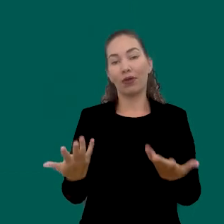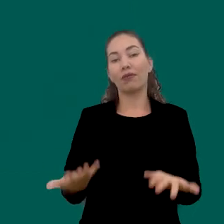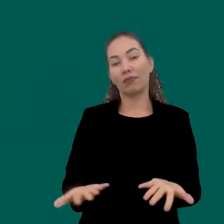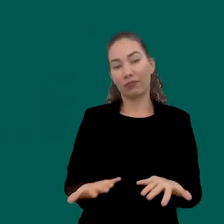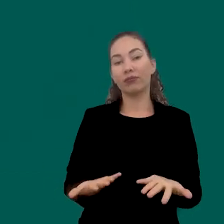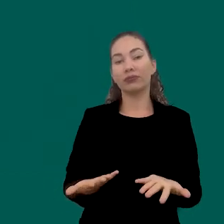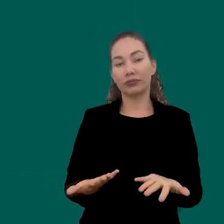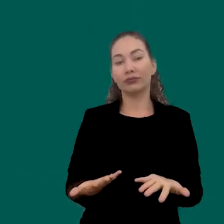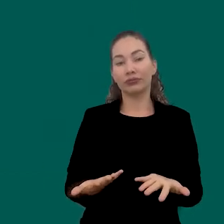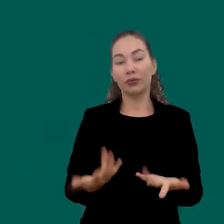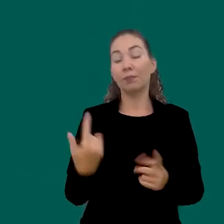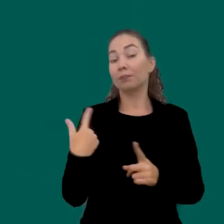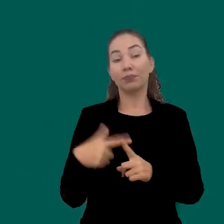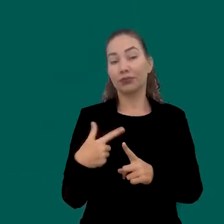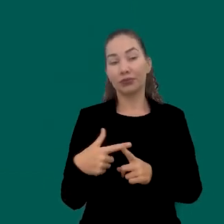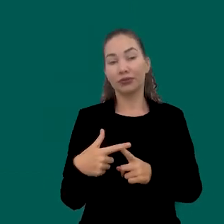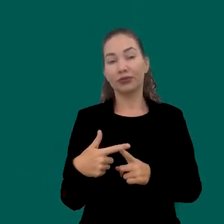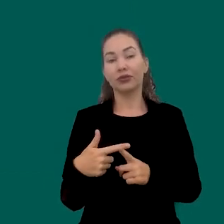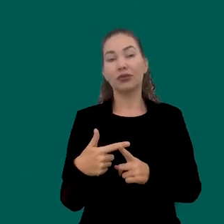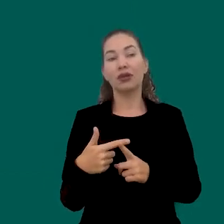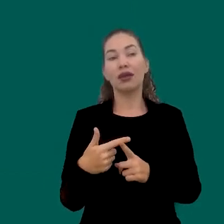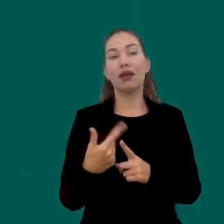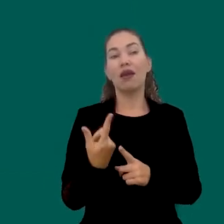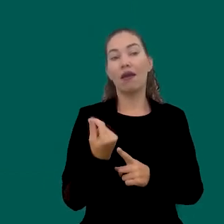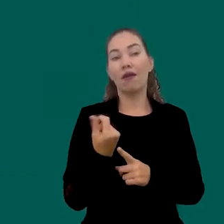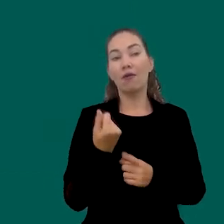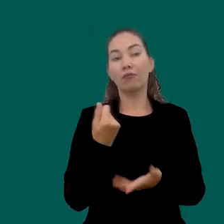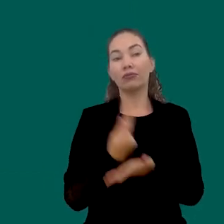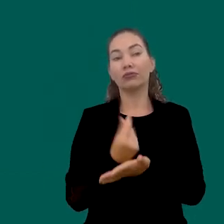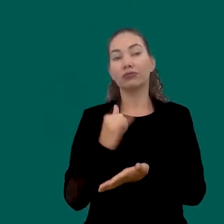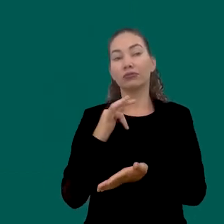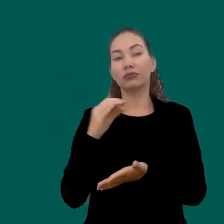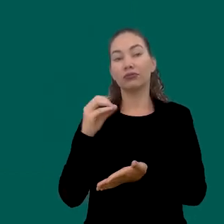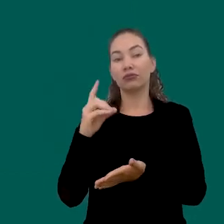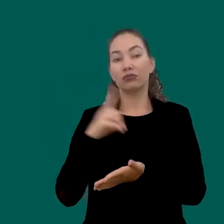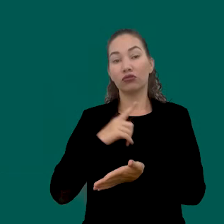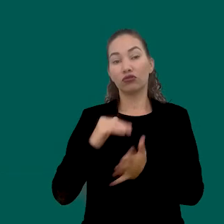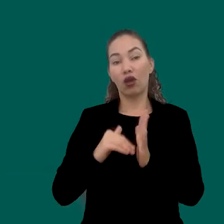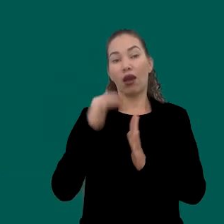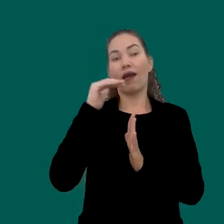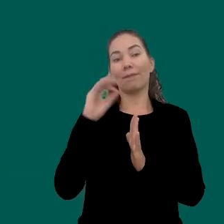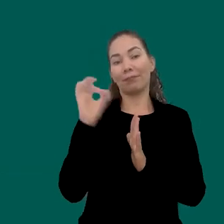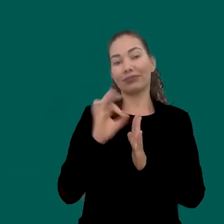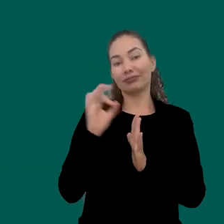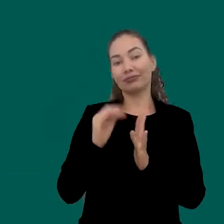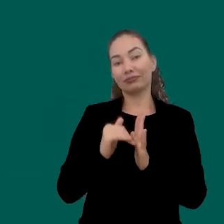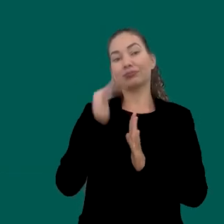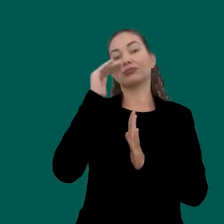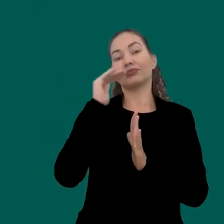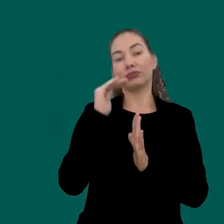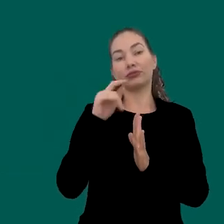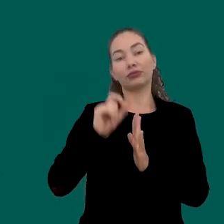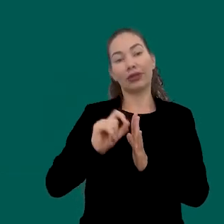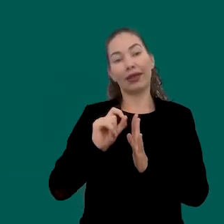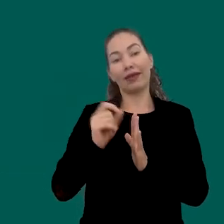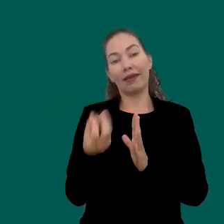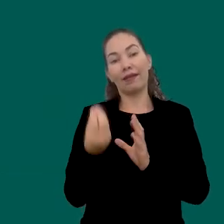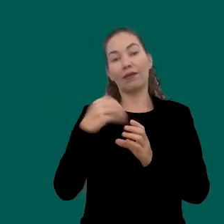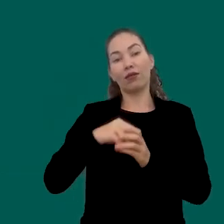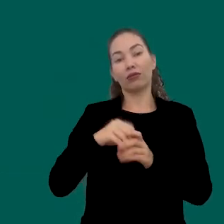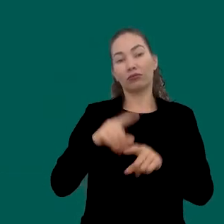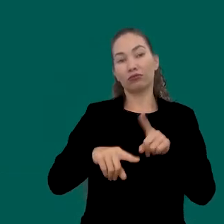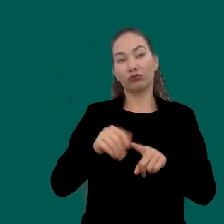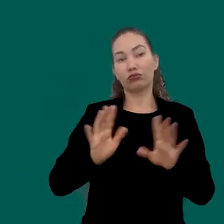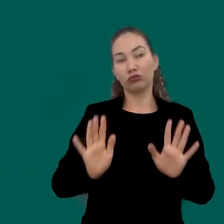estão ali dentro. Por quê? O custo do iFood se torna um custo alto, percentualmente, eles acabam botando esse custo no produto, sem